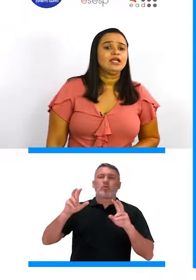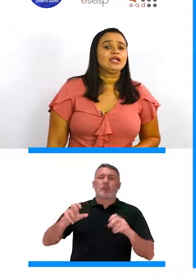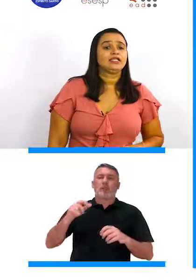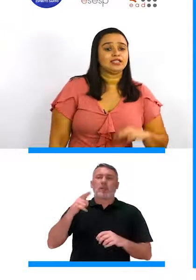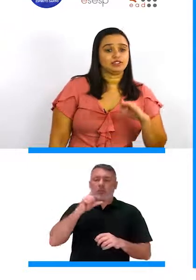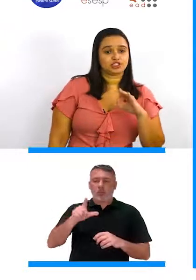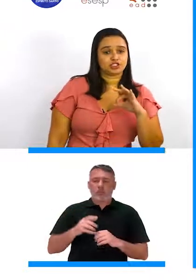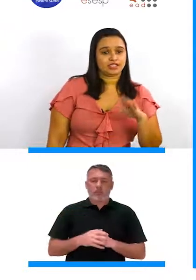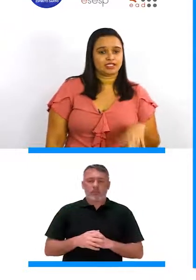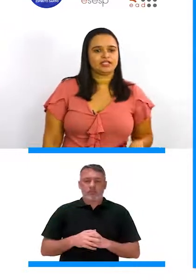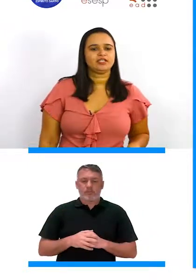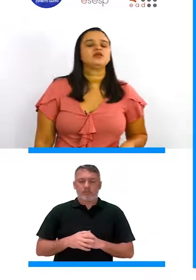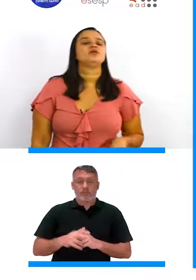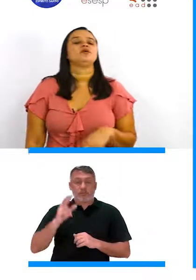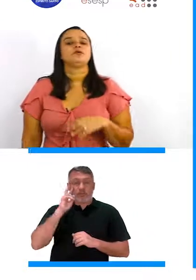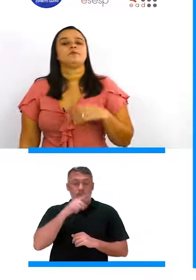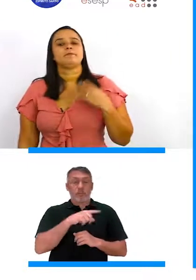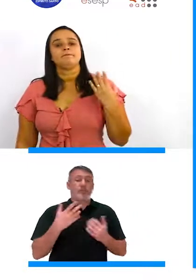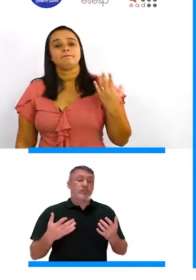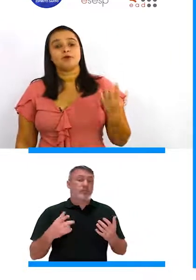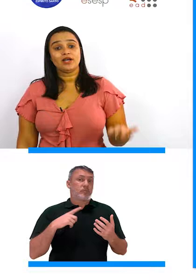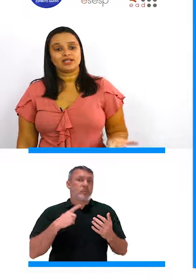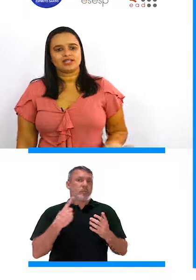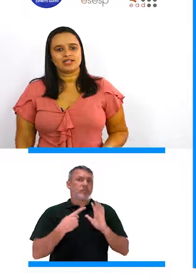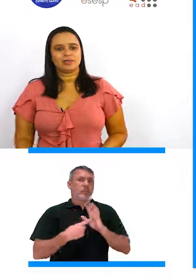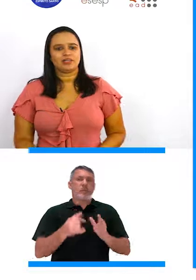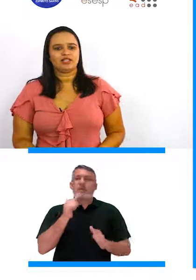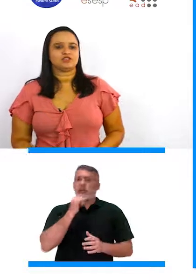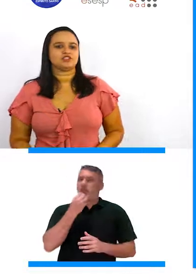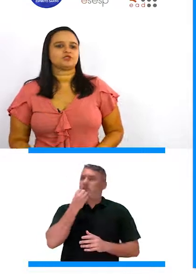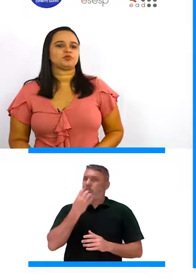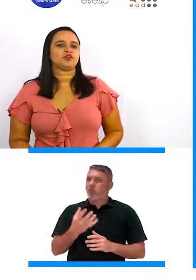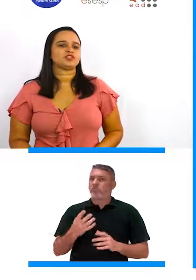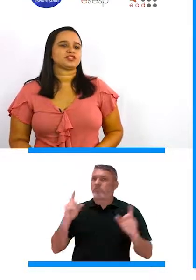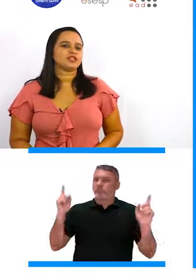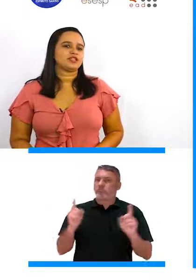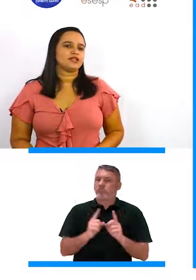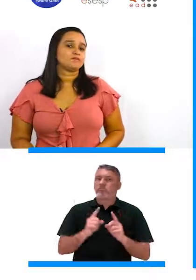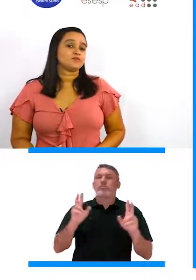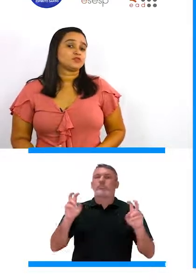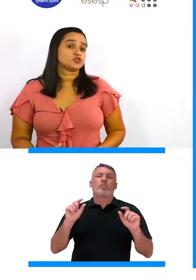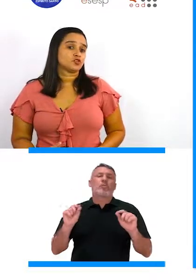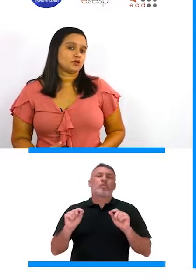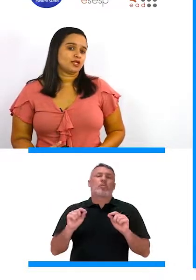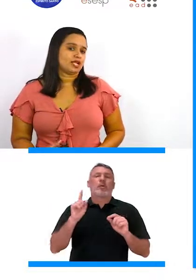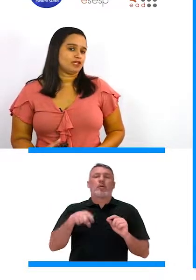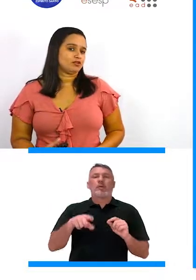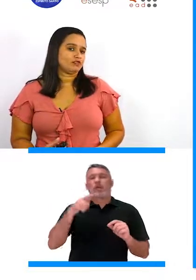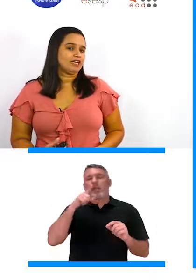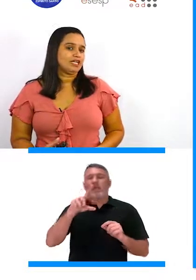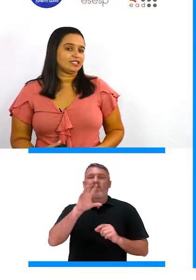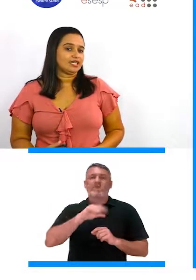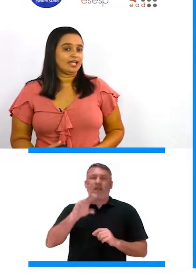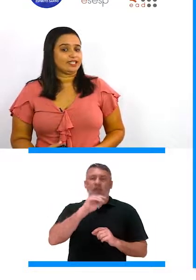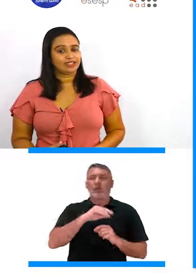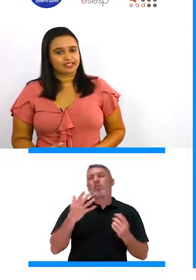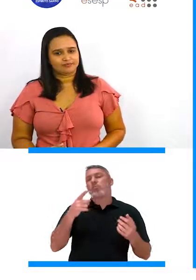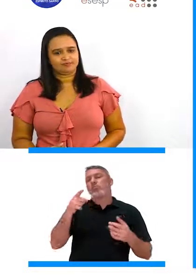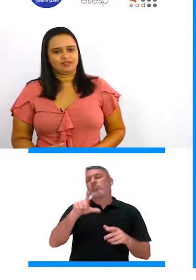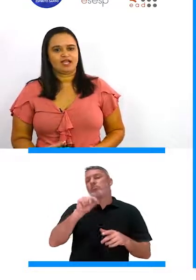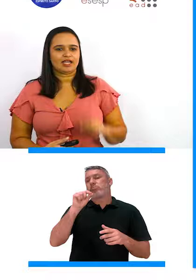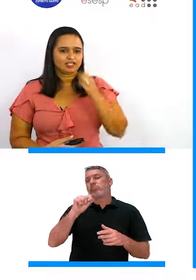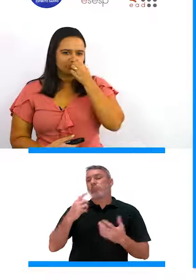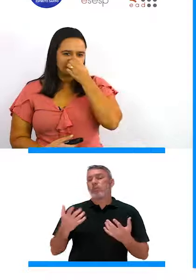Bom, então a gente tem aqui um bom exemplo, né, do que a gente pode dizer aí sobre a língua falada.